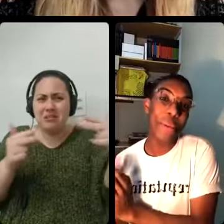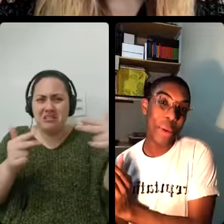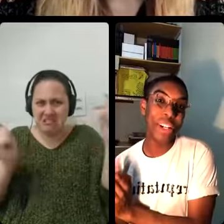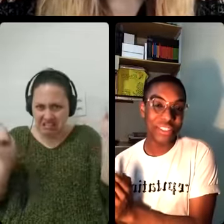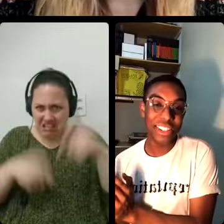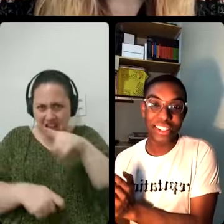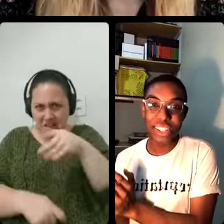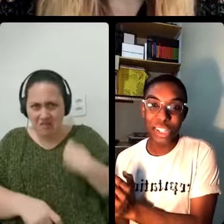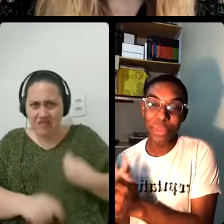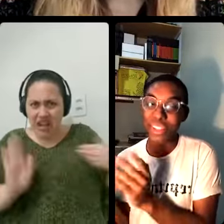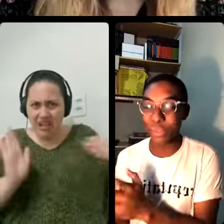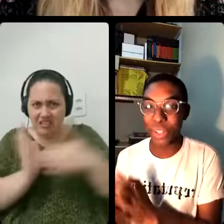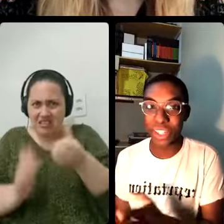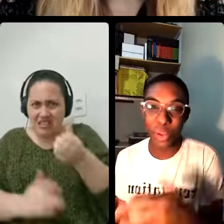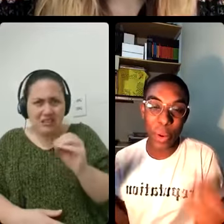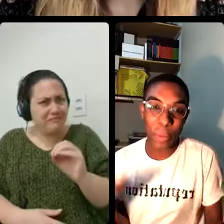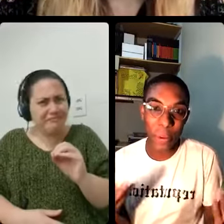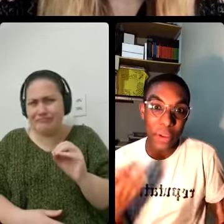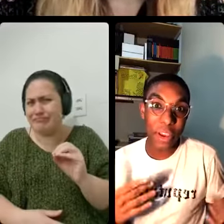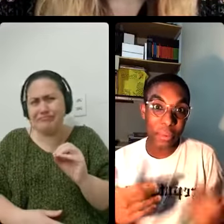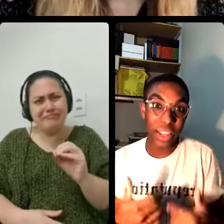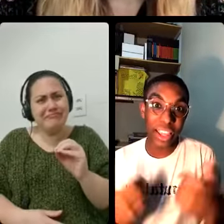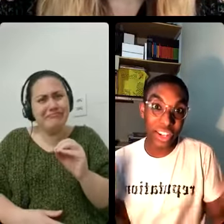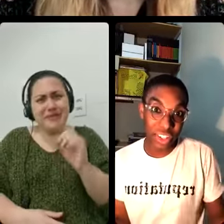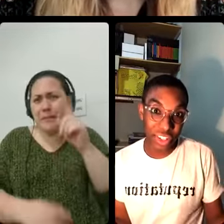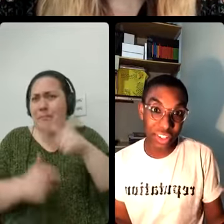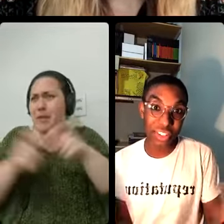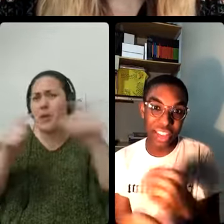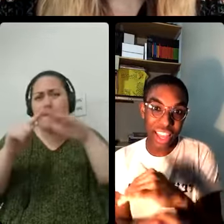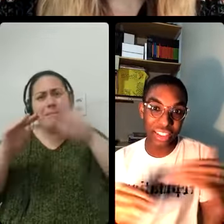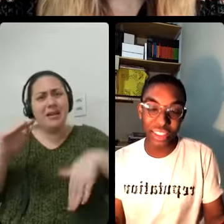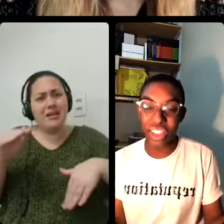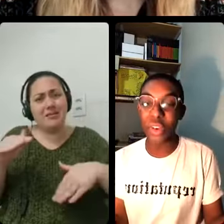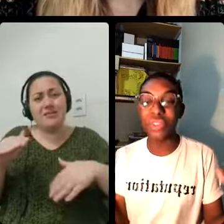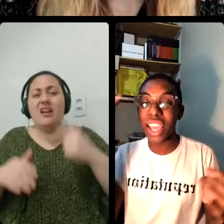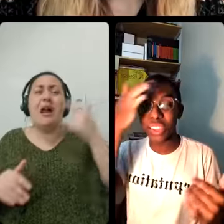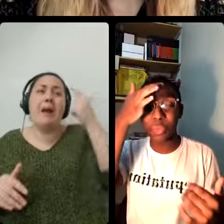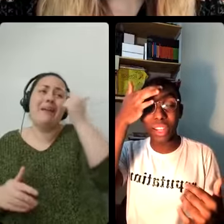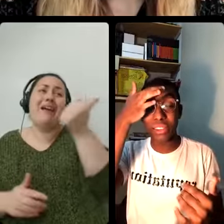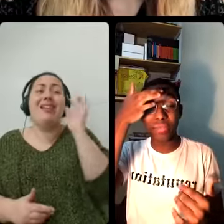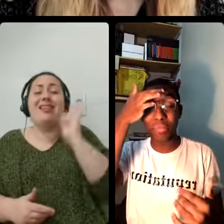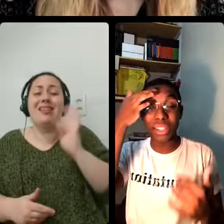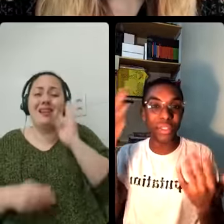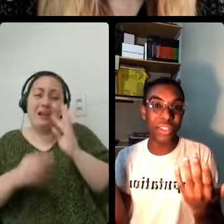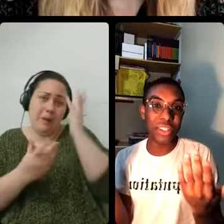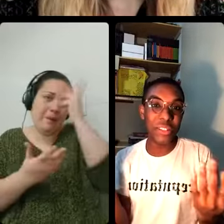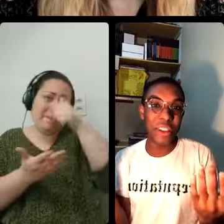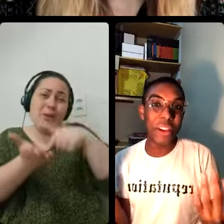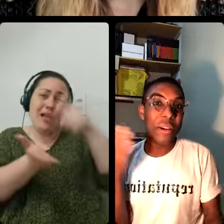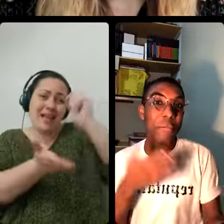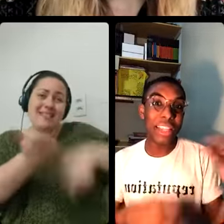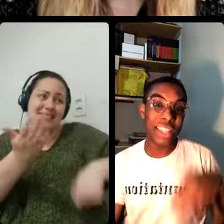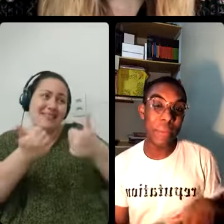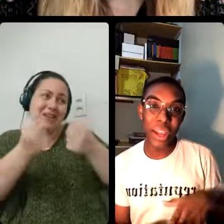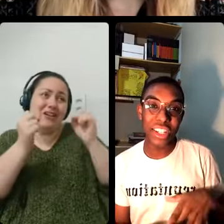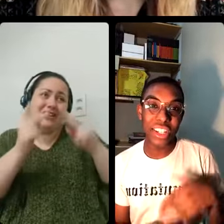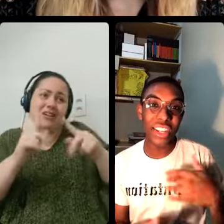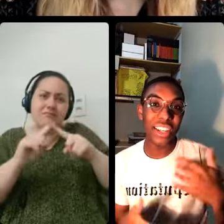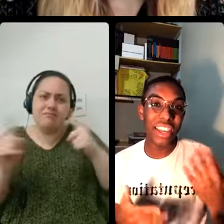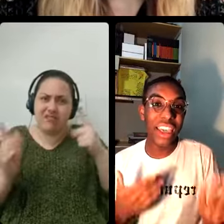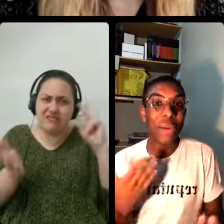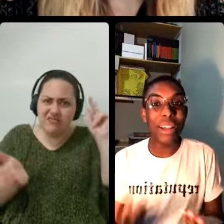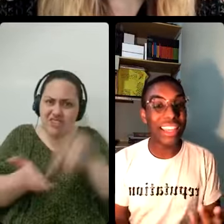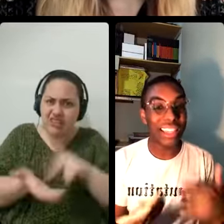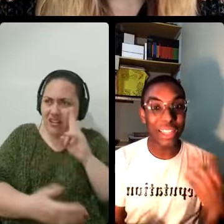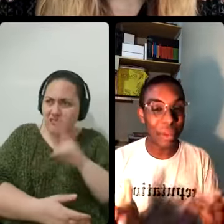No papel pode fazer sentido, pode ser bonito no papel, porque daí a gente, né, dá um teto para a situação. Mas na